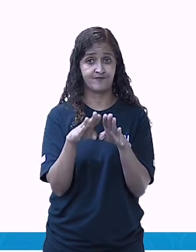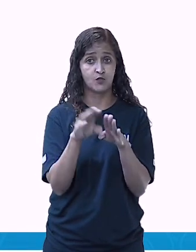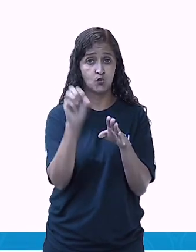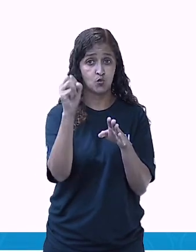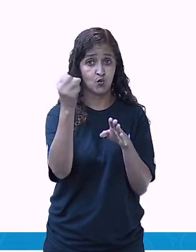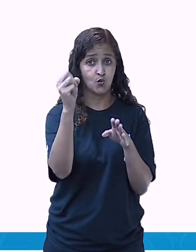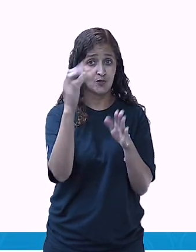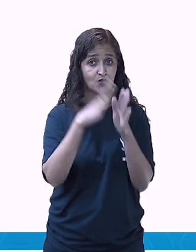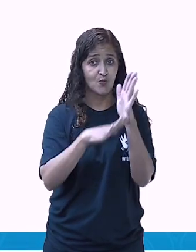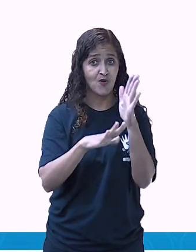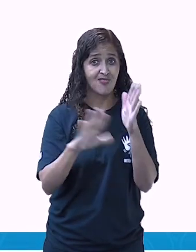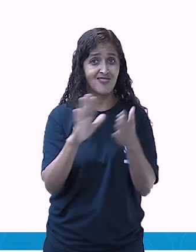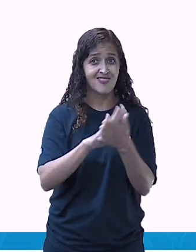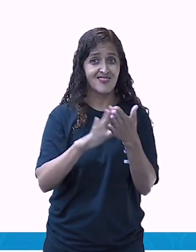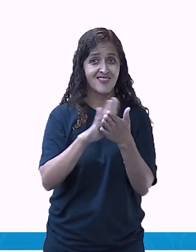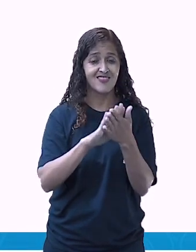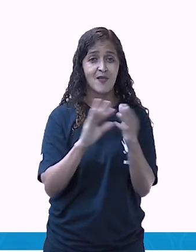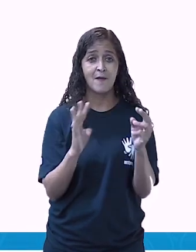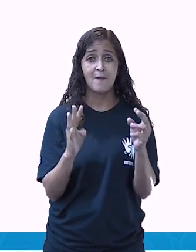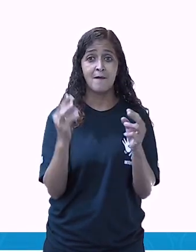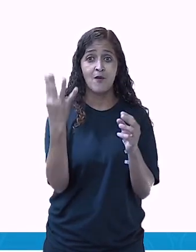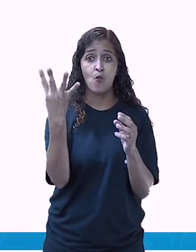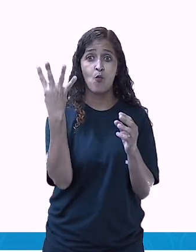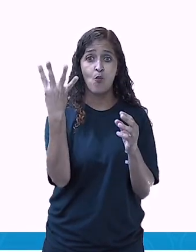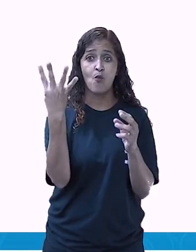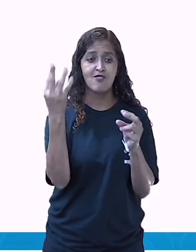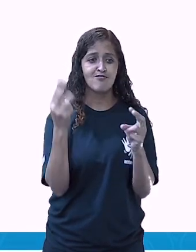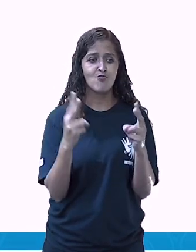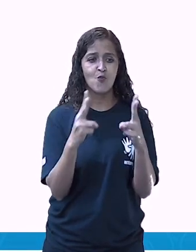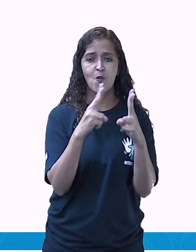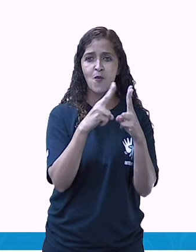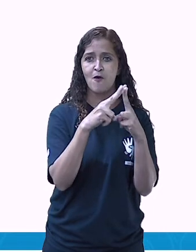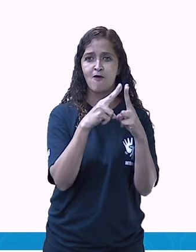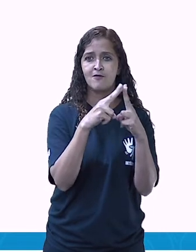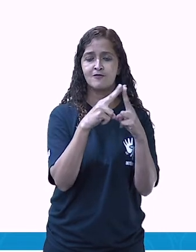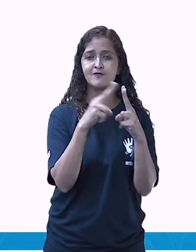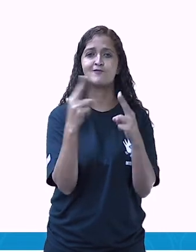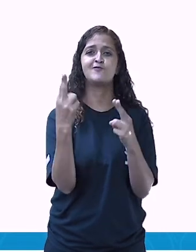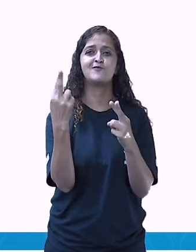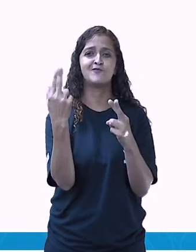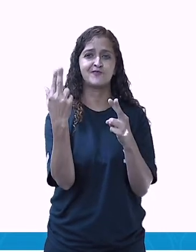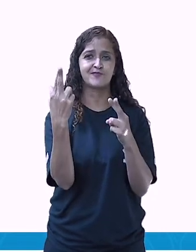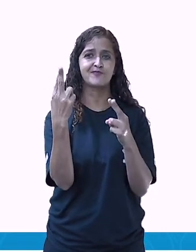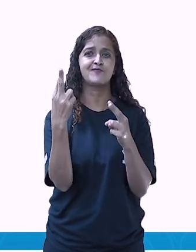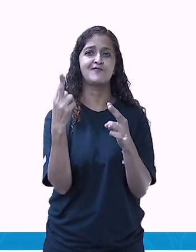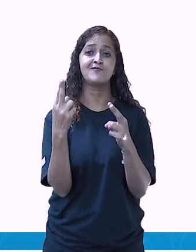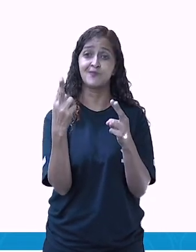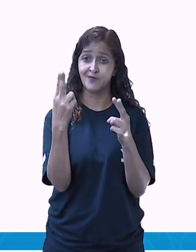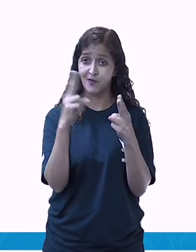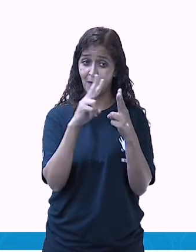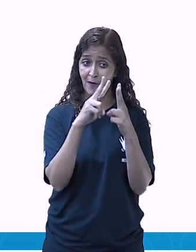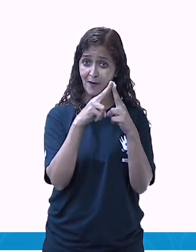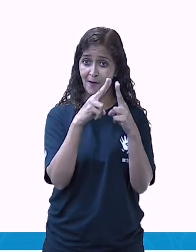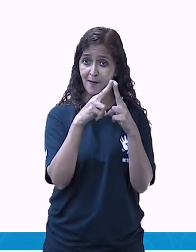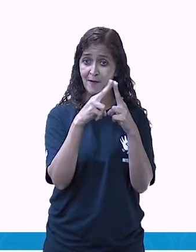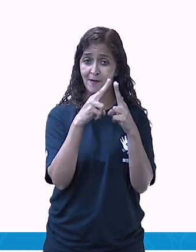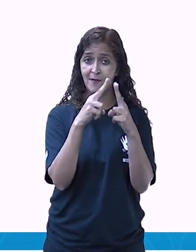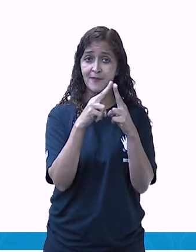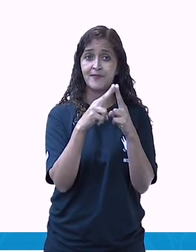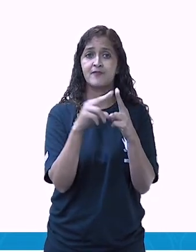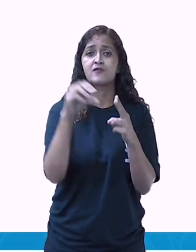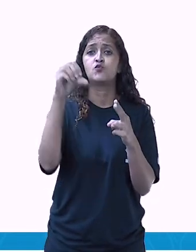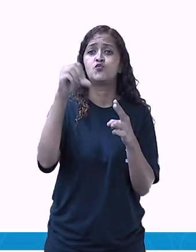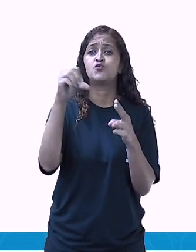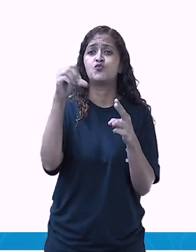não sobrou, fez 4 pares iguais. Então, o número 8 é par. E o